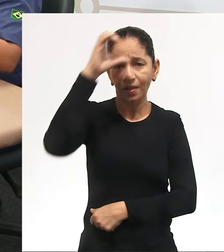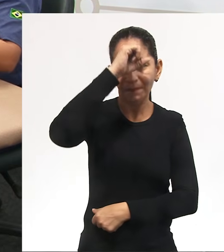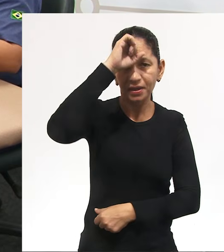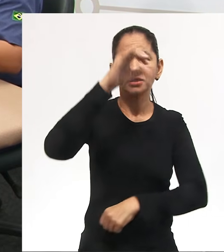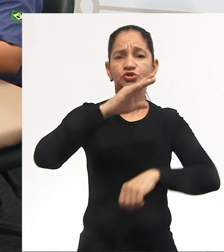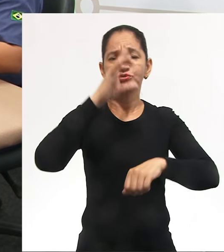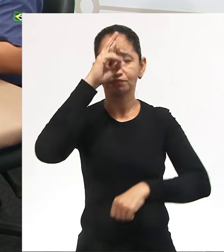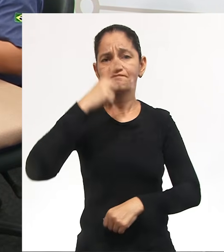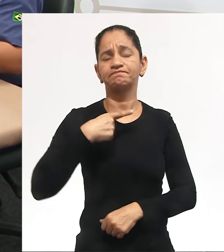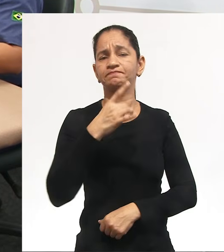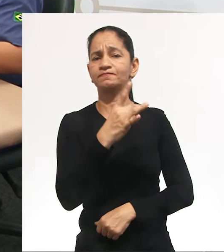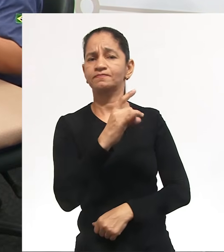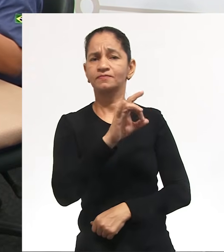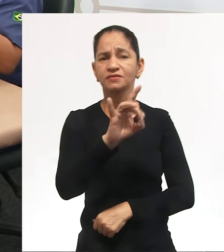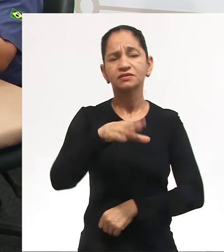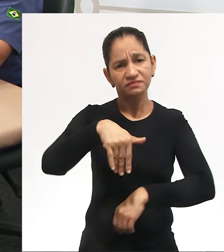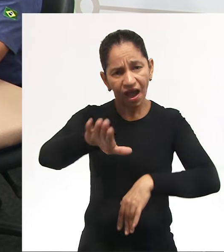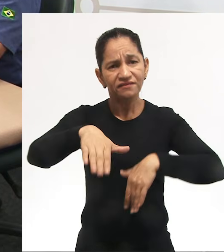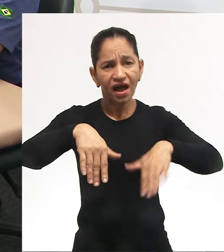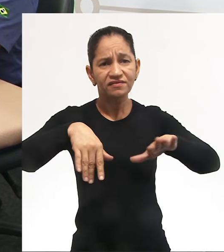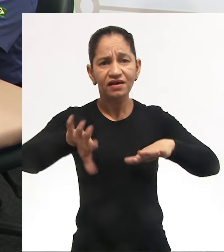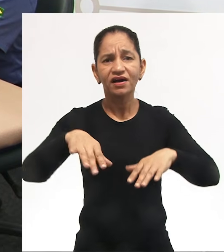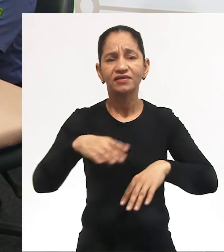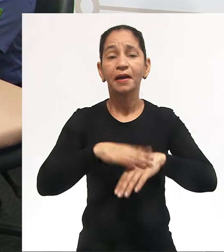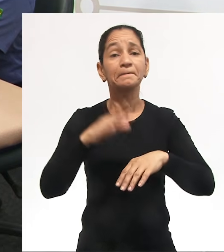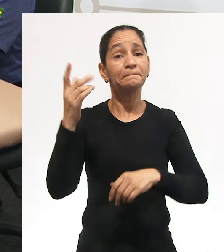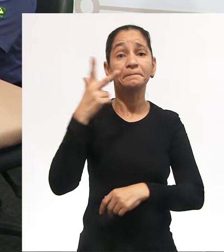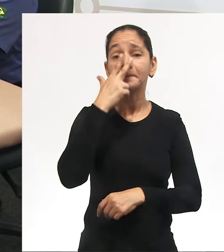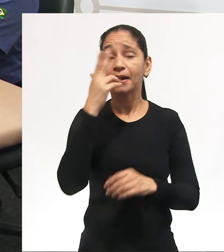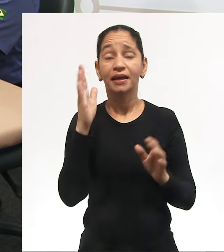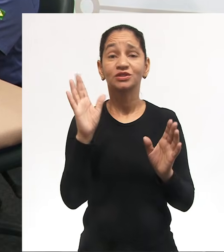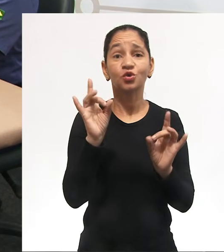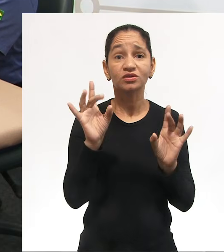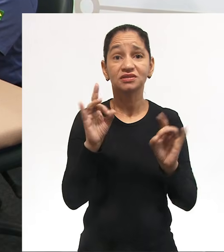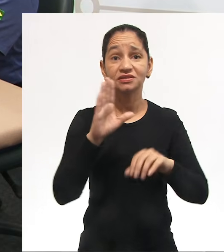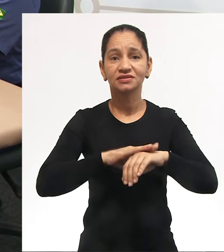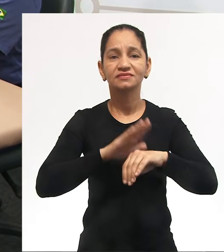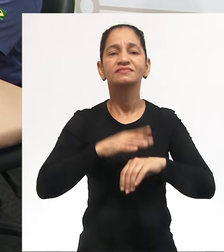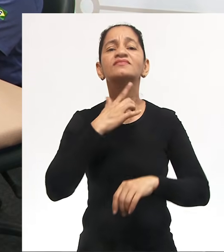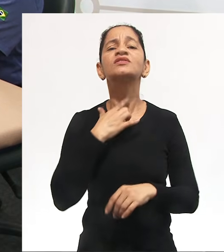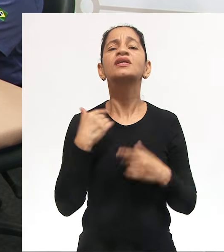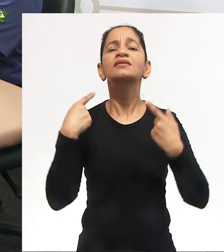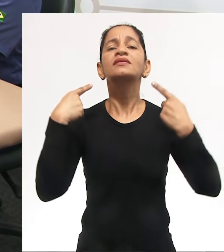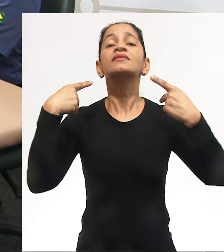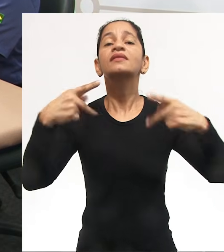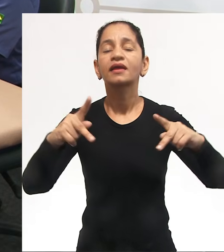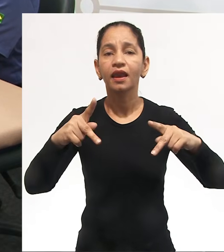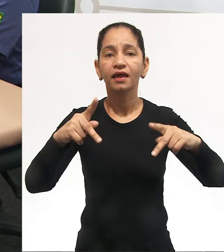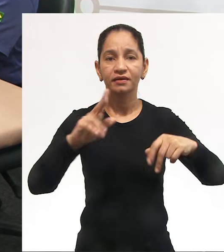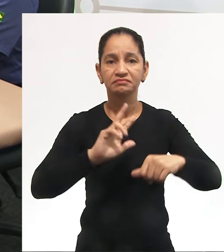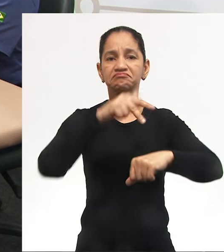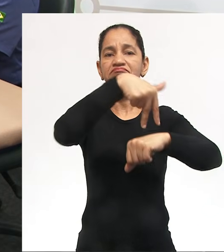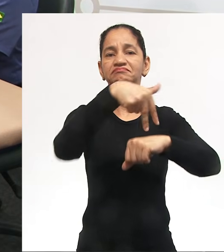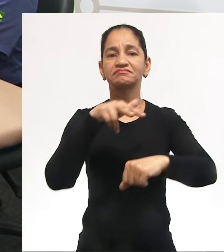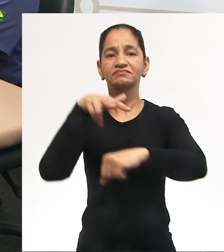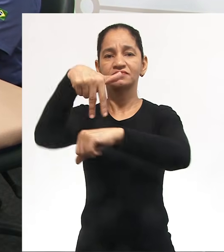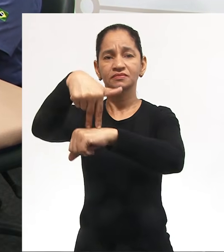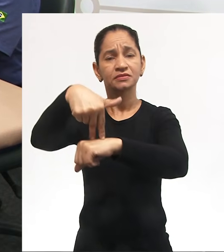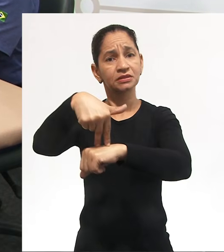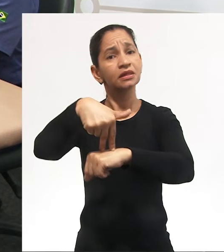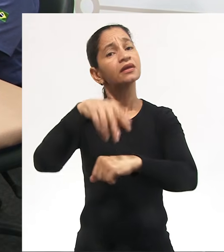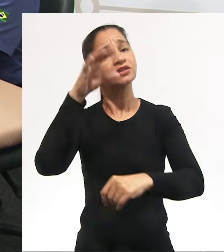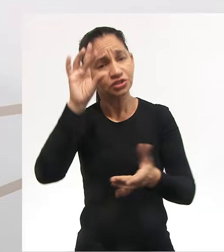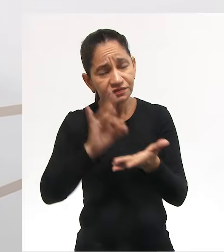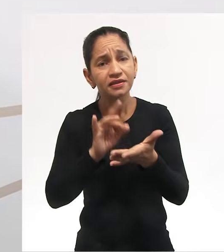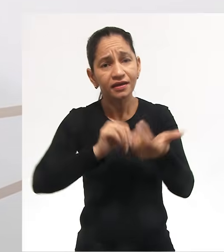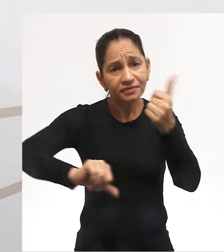dá essa questão da autonomia, dela fazer o que ela quer ali Tá, dentro da sua exatamente, criatividade, do né, protagonismo. e isso